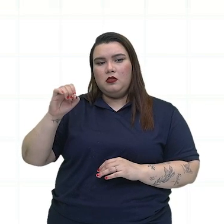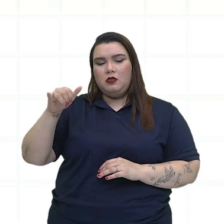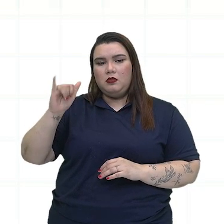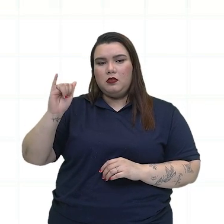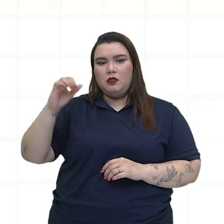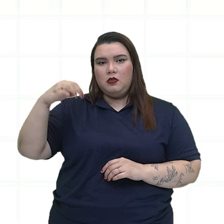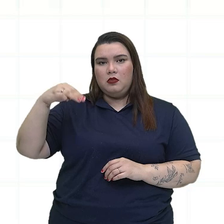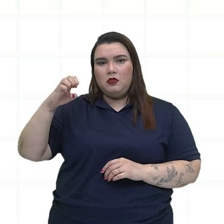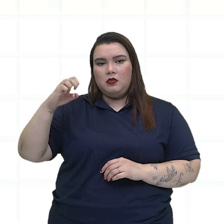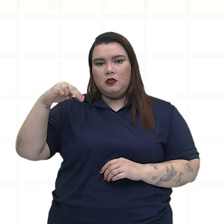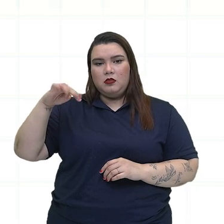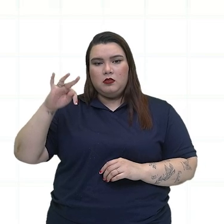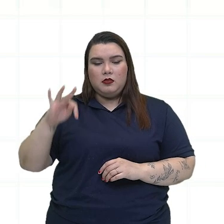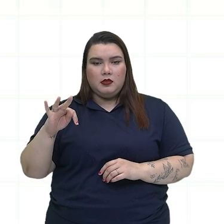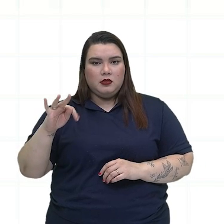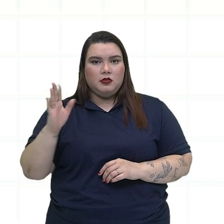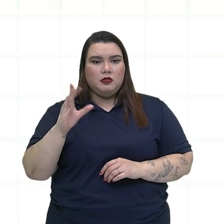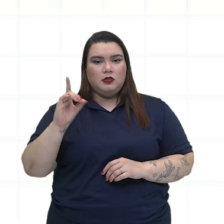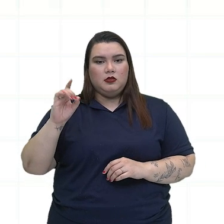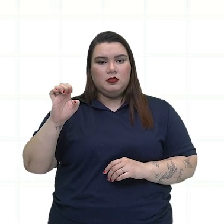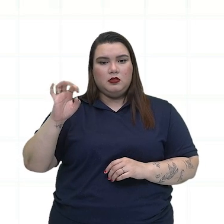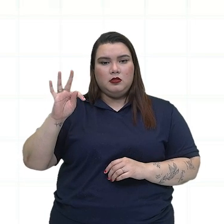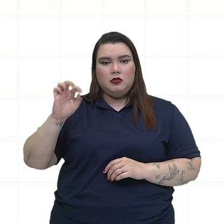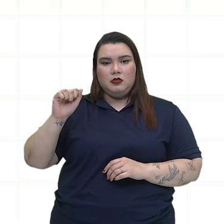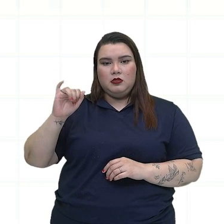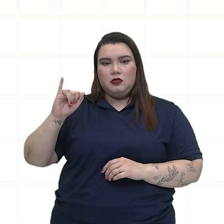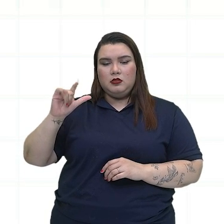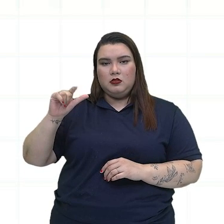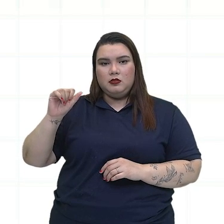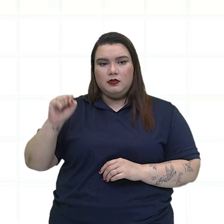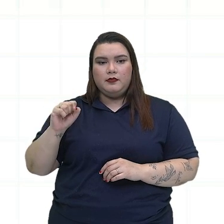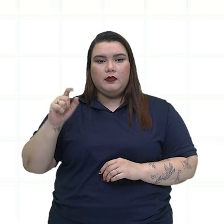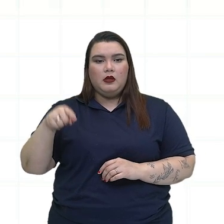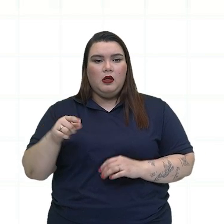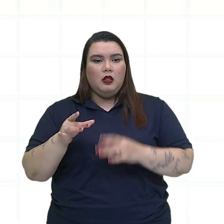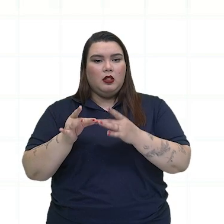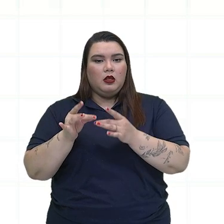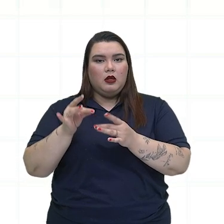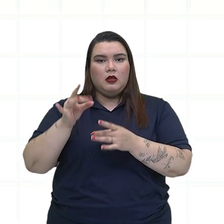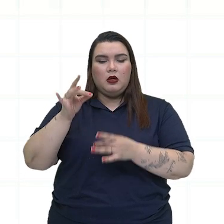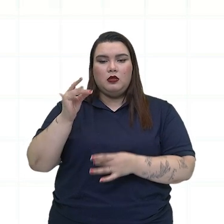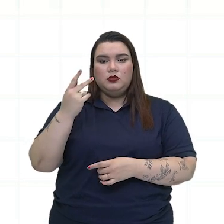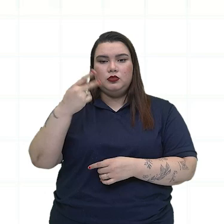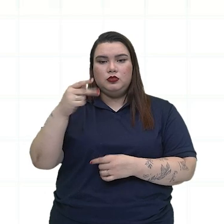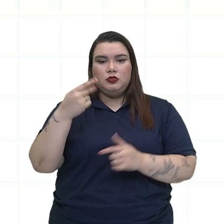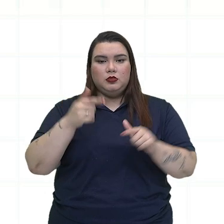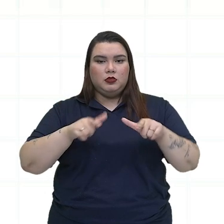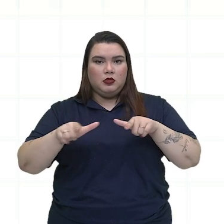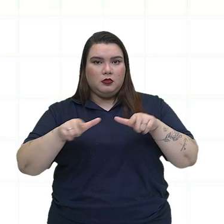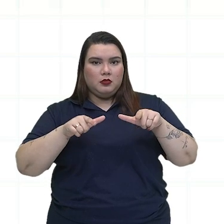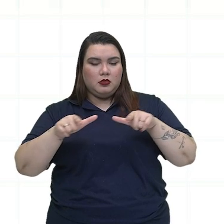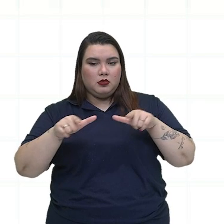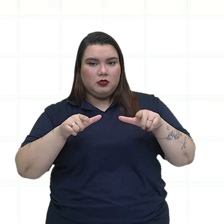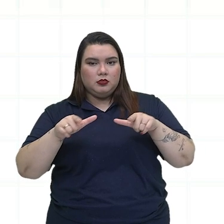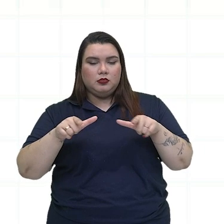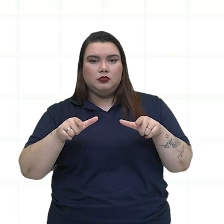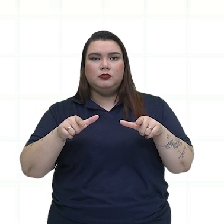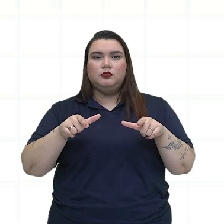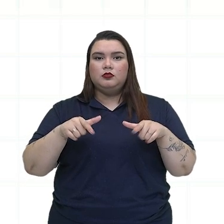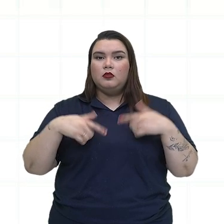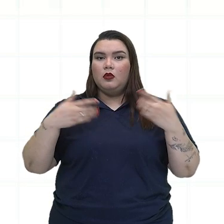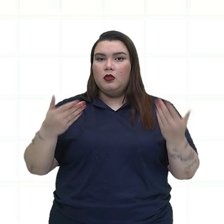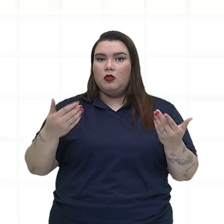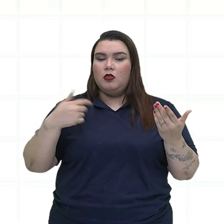details, que é tipo detalhes do seu emprego, do seu trabalho, né? Employment details. Então,